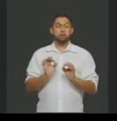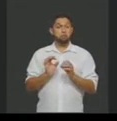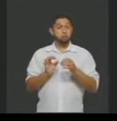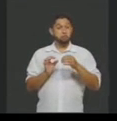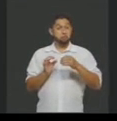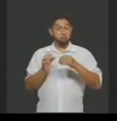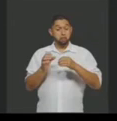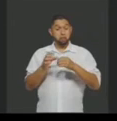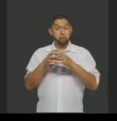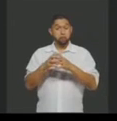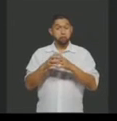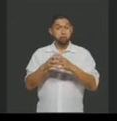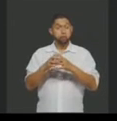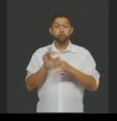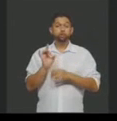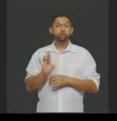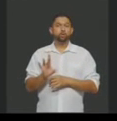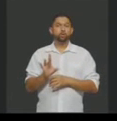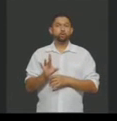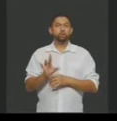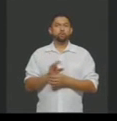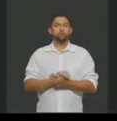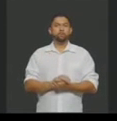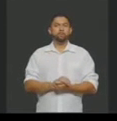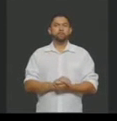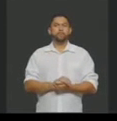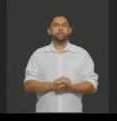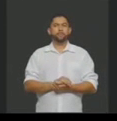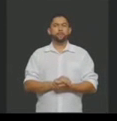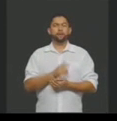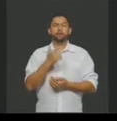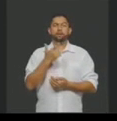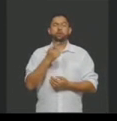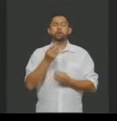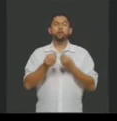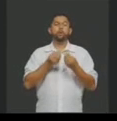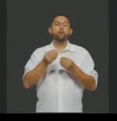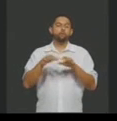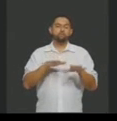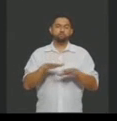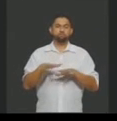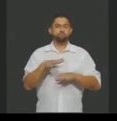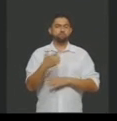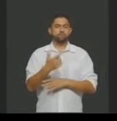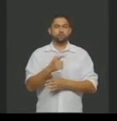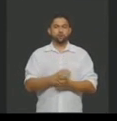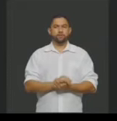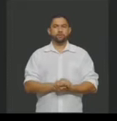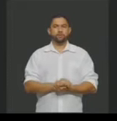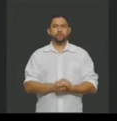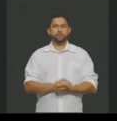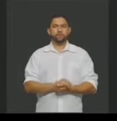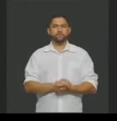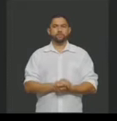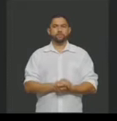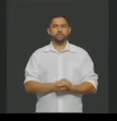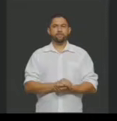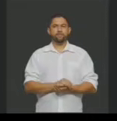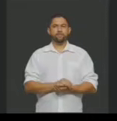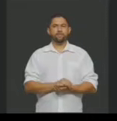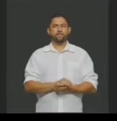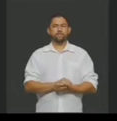fazia. Os esporozoários, então, eles não possuem estrutura de locomoção. Além deles serem